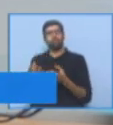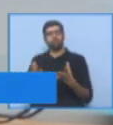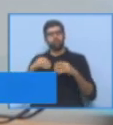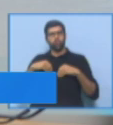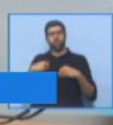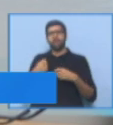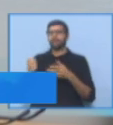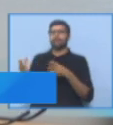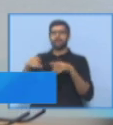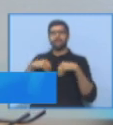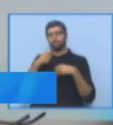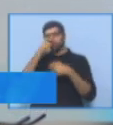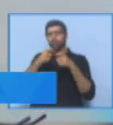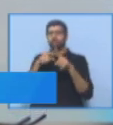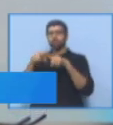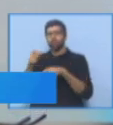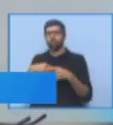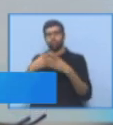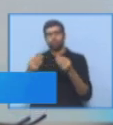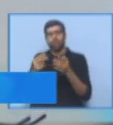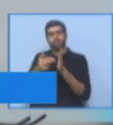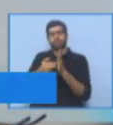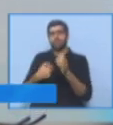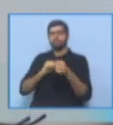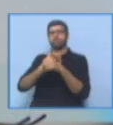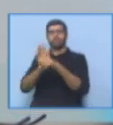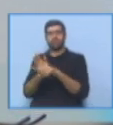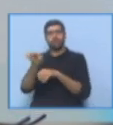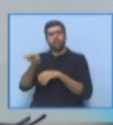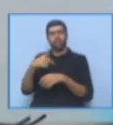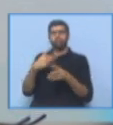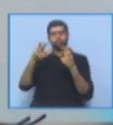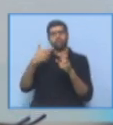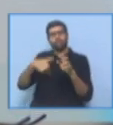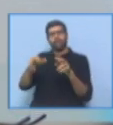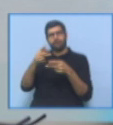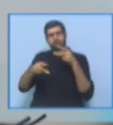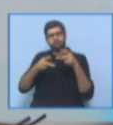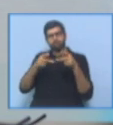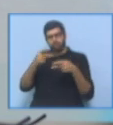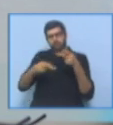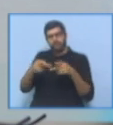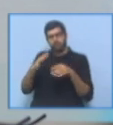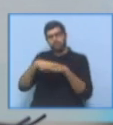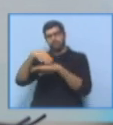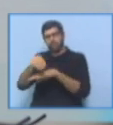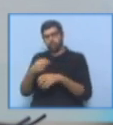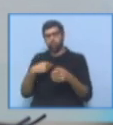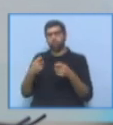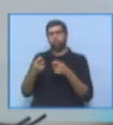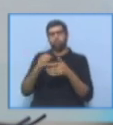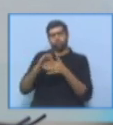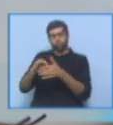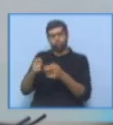acolhimento dos refugiados que esperam por uma solução no Mediterrâneo. Um tema que vamos analisar daqui a pouco com o coordenador da